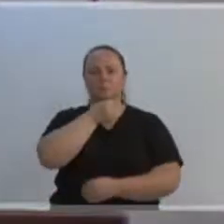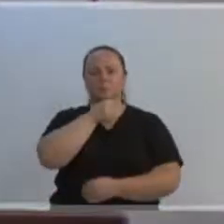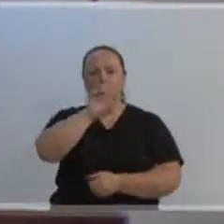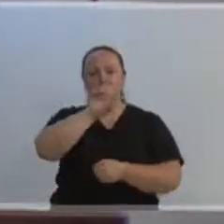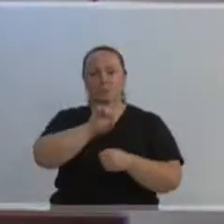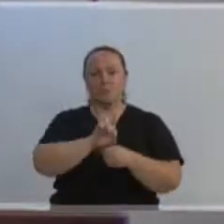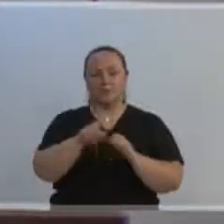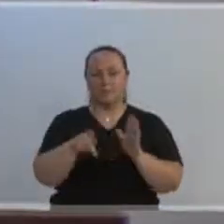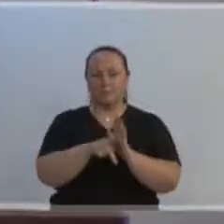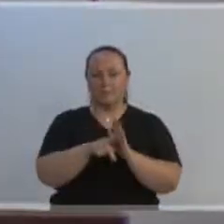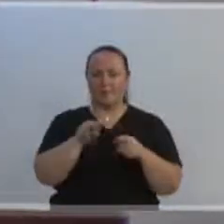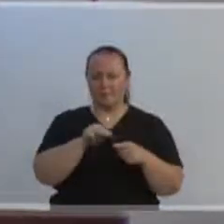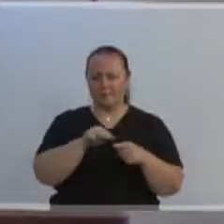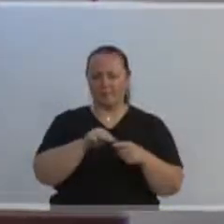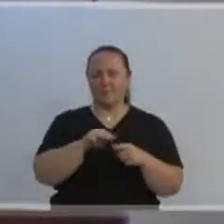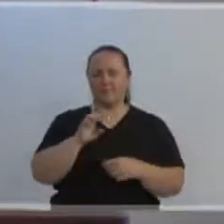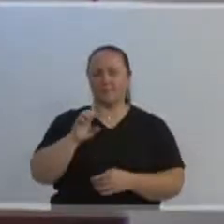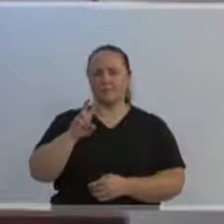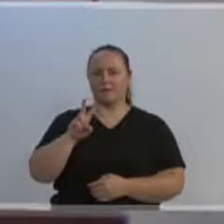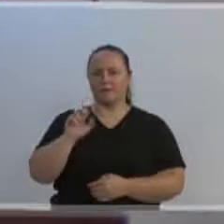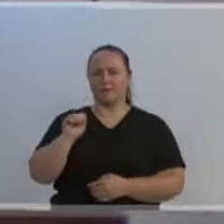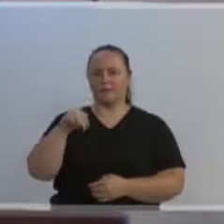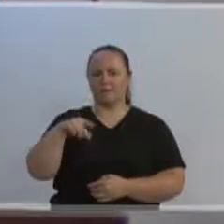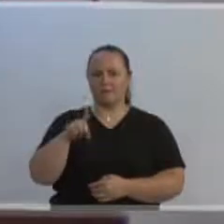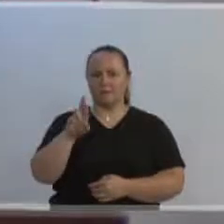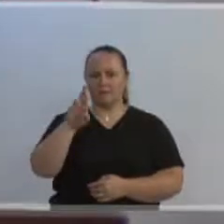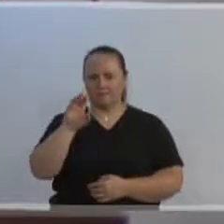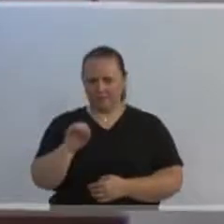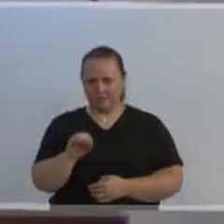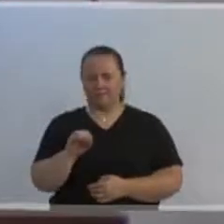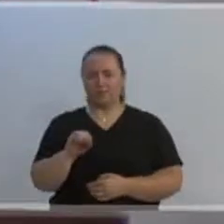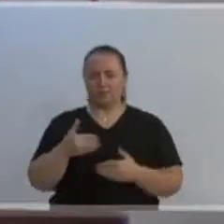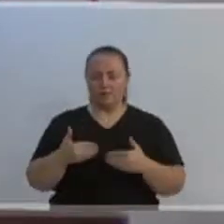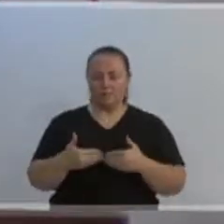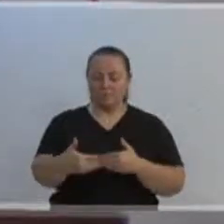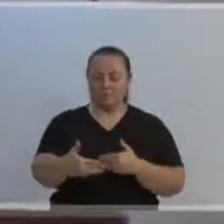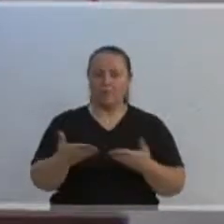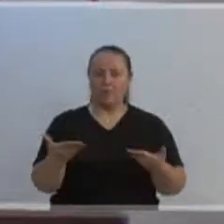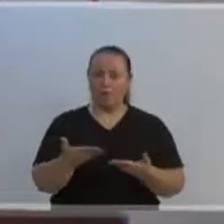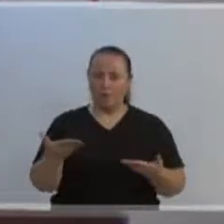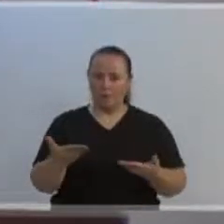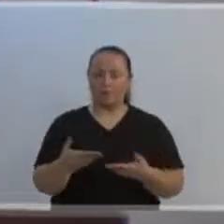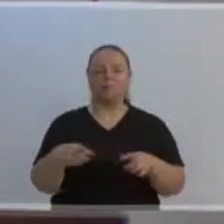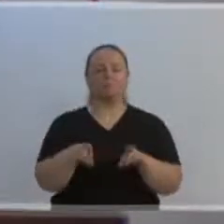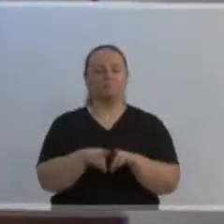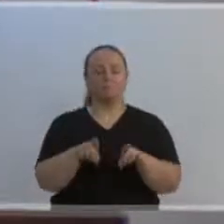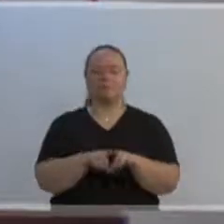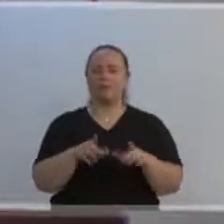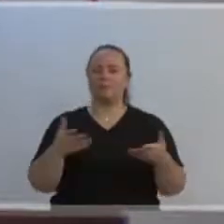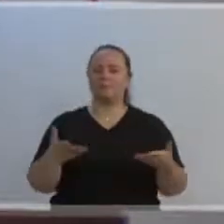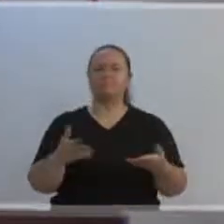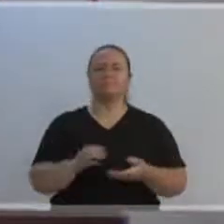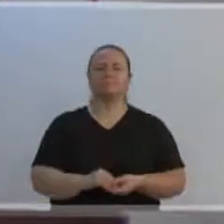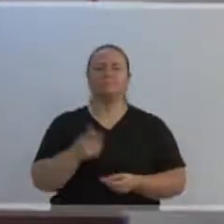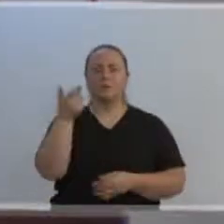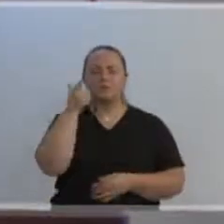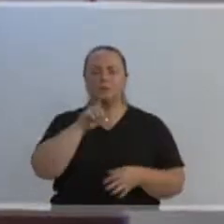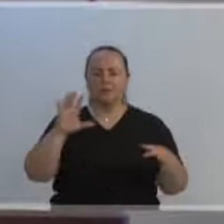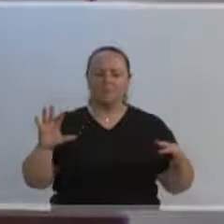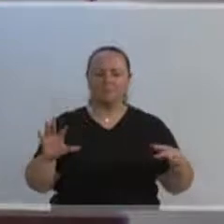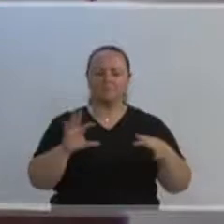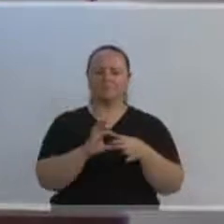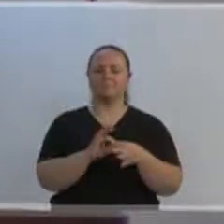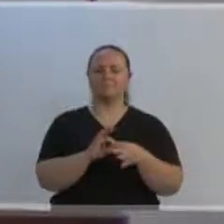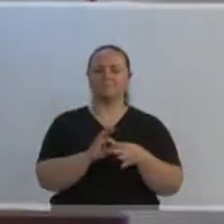do município blumenau evandro de assis que a partir de hoje também mais o meio pelo qual nós possamos